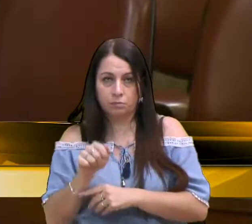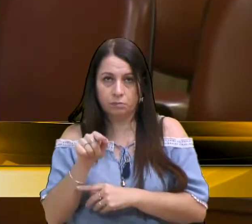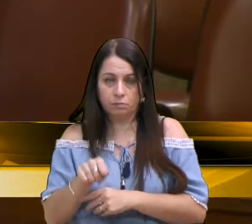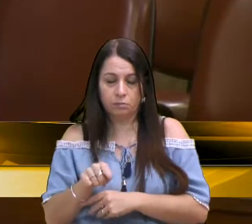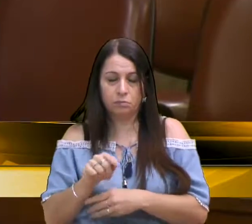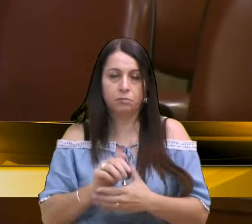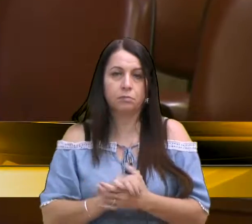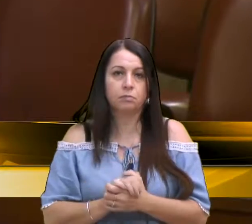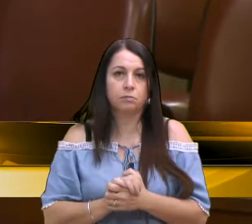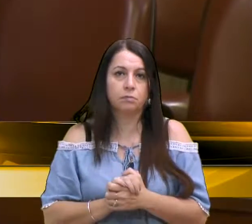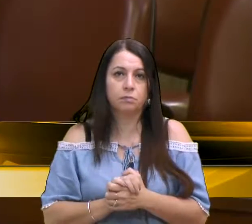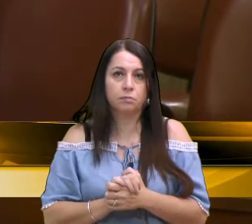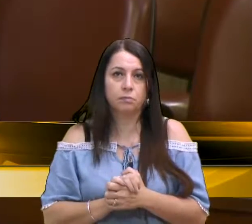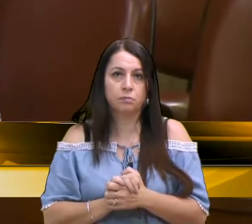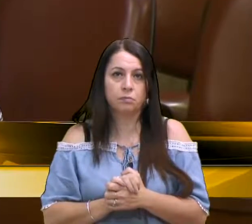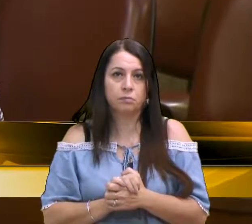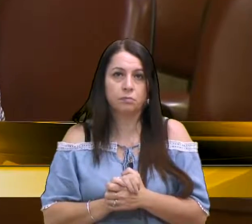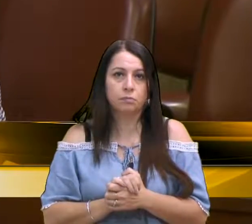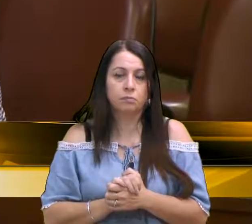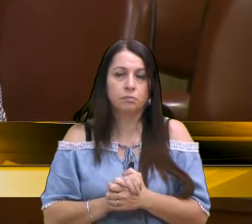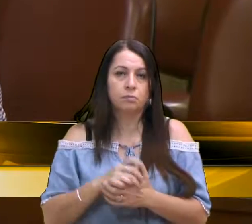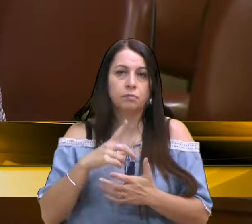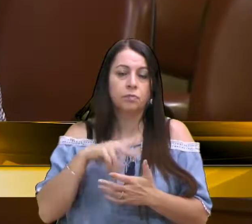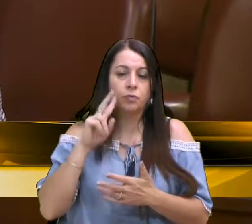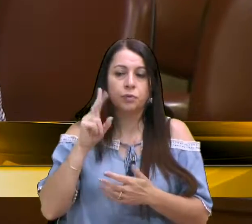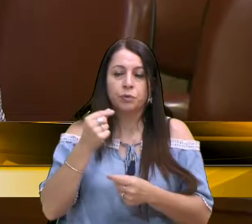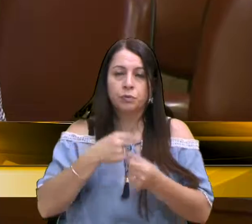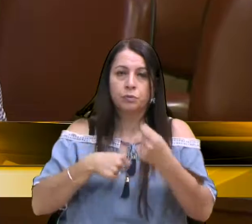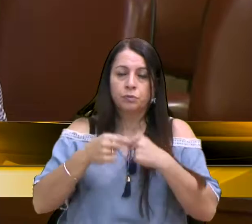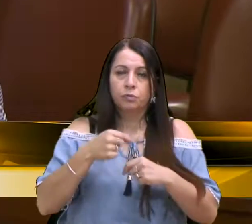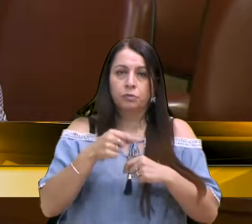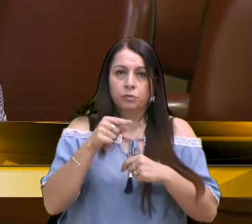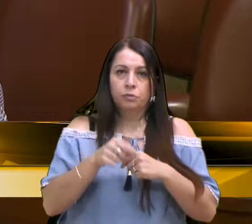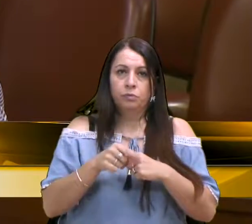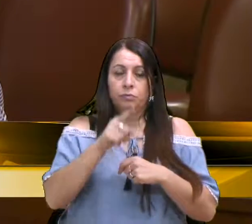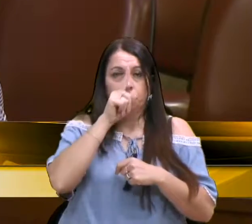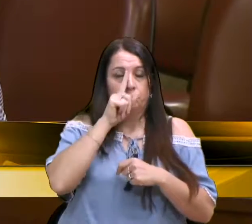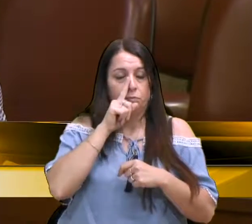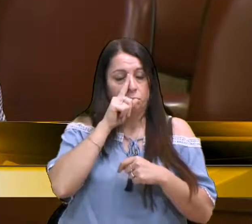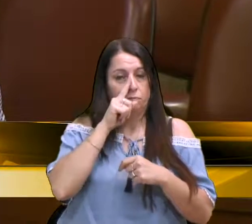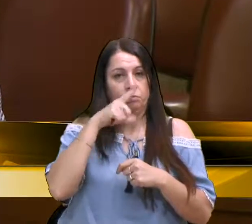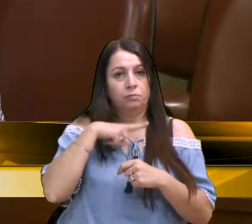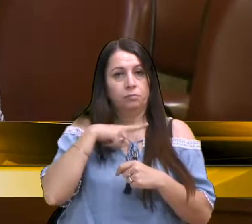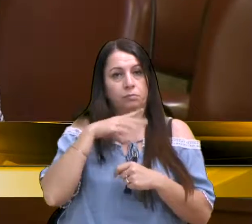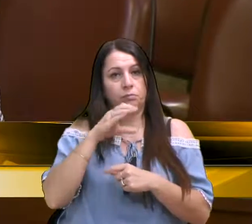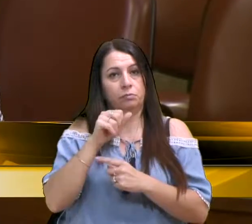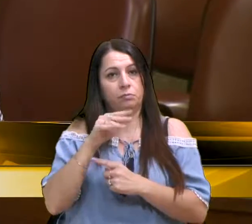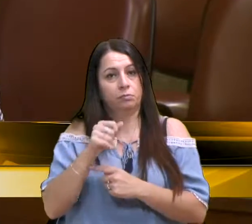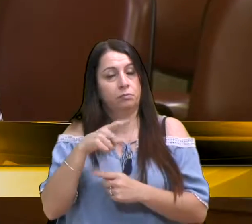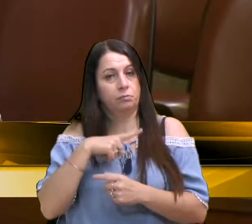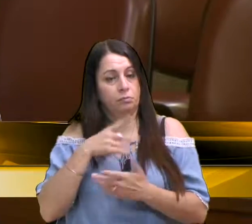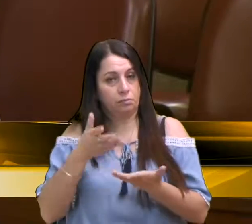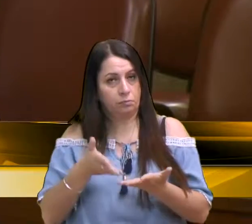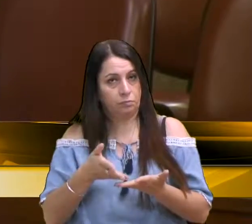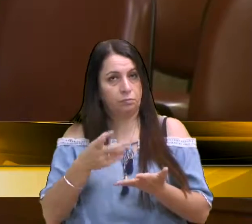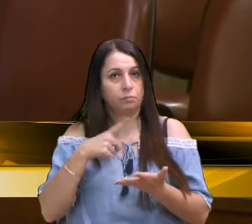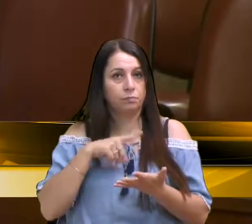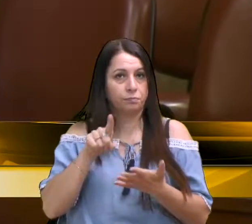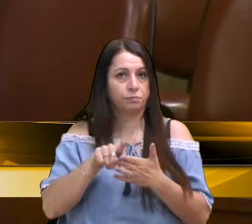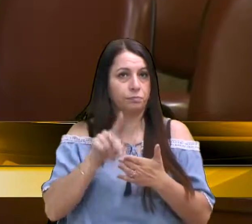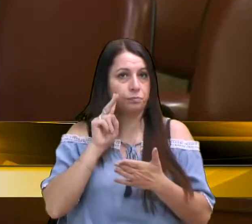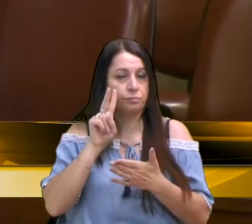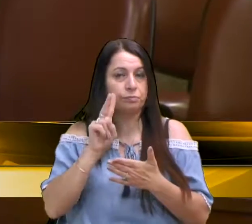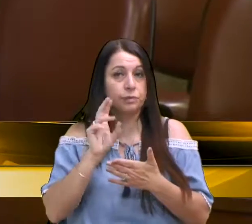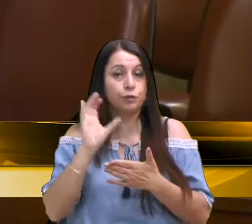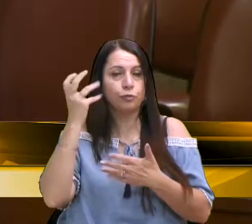do Sul, Codeca. Considerando a situação econômica financeira de risco na qual a companhia se encontra, tendo em vista as